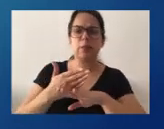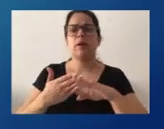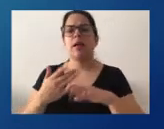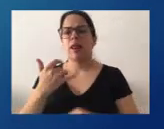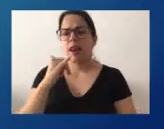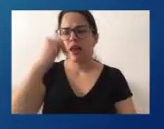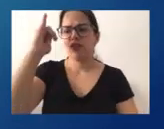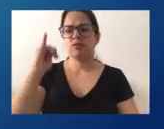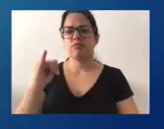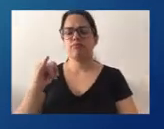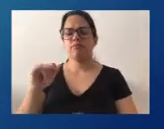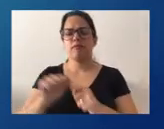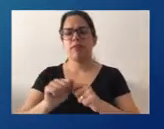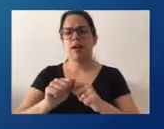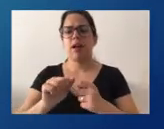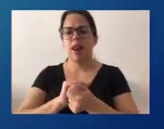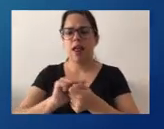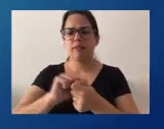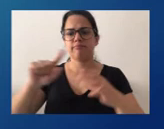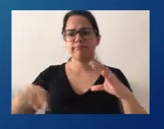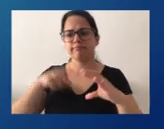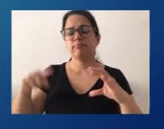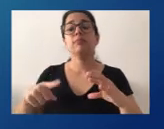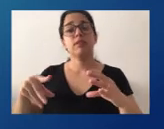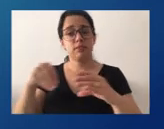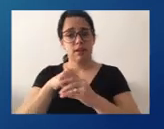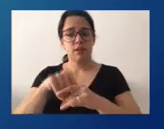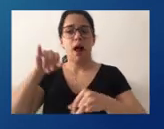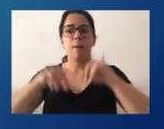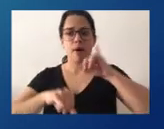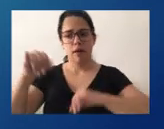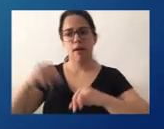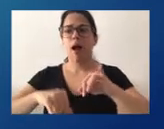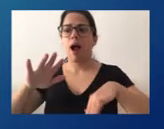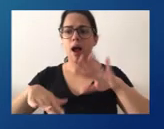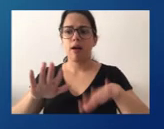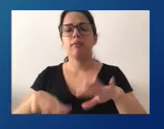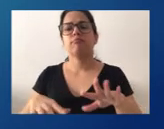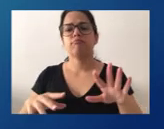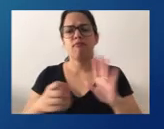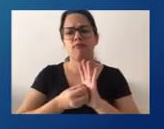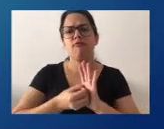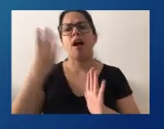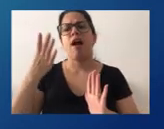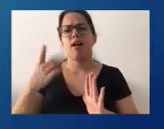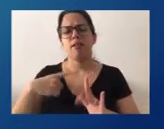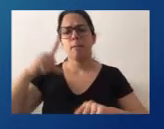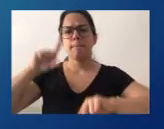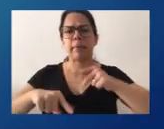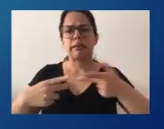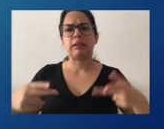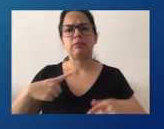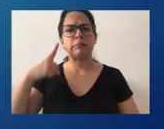e, por vezes, os próprios laboratórios, porque existem vários equipamentos no laboratório que geram ruídos, como as